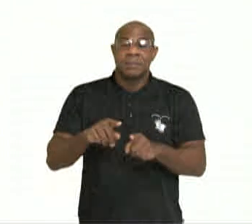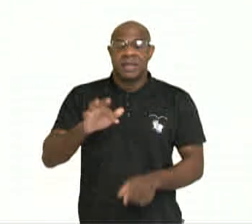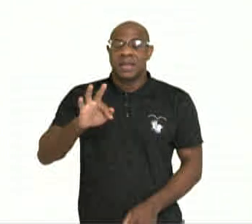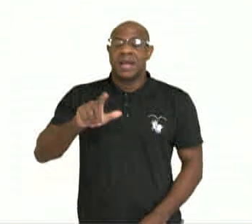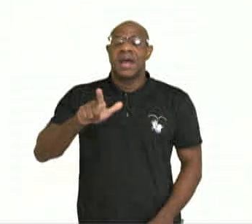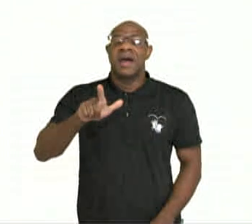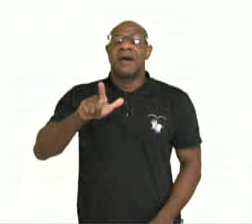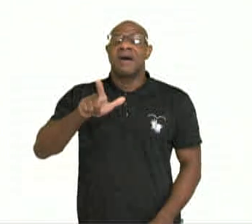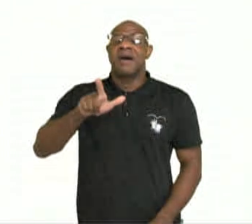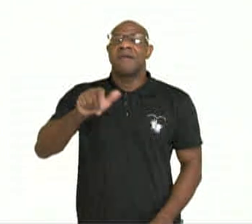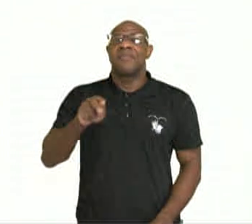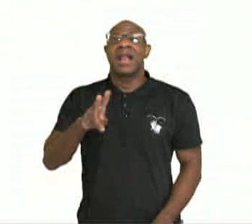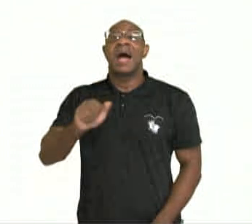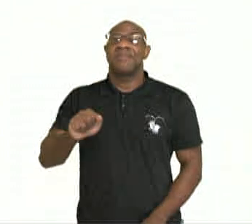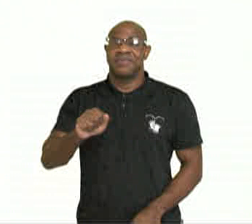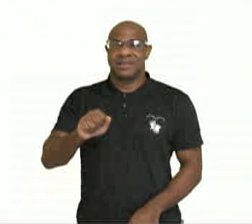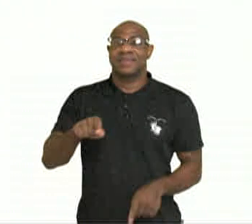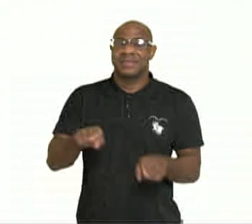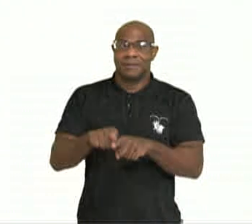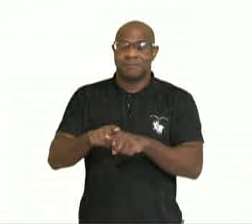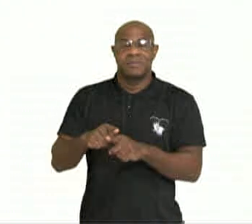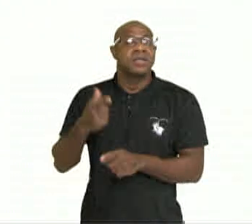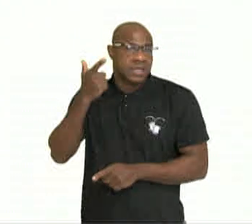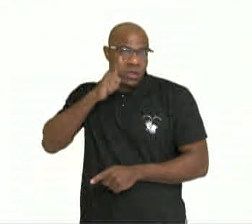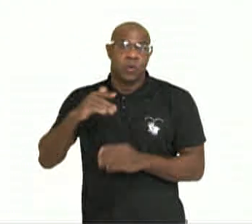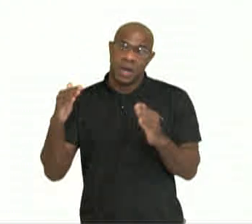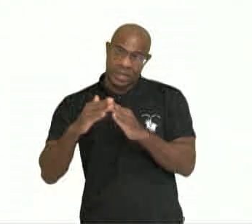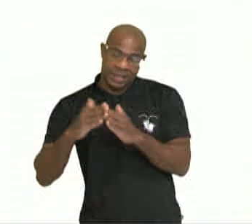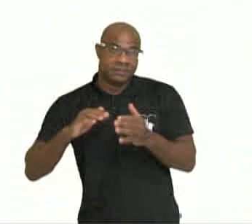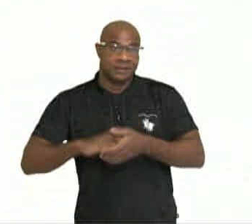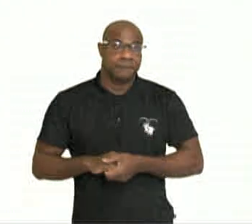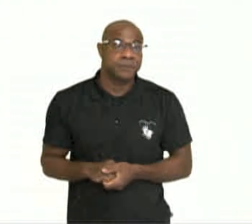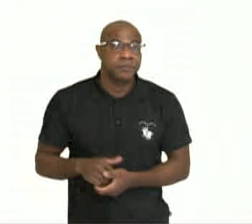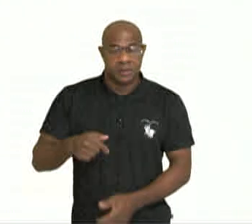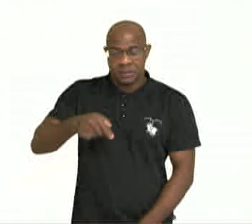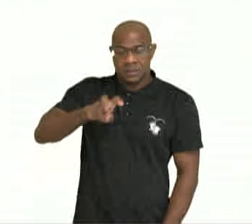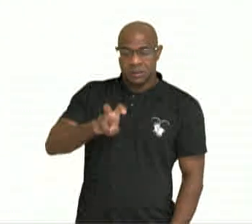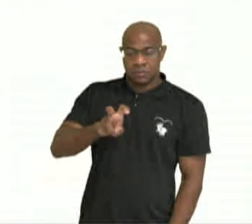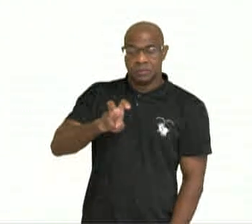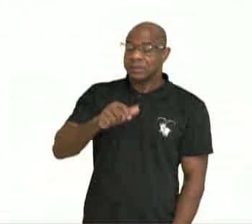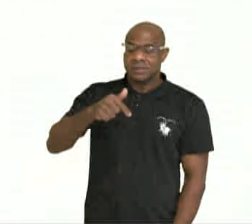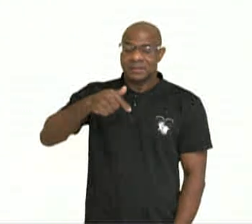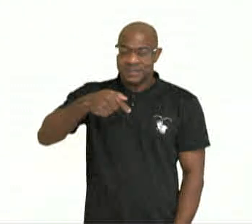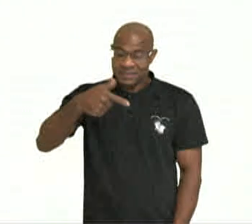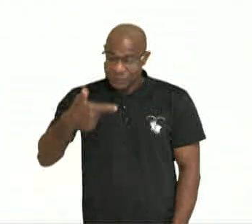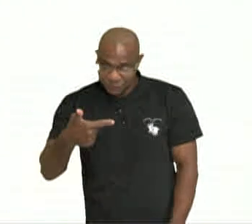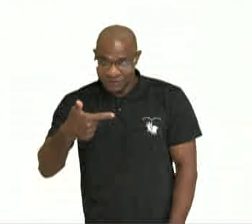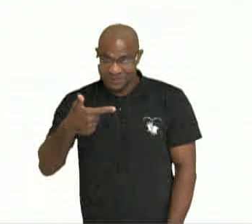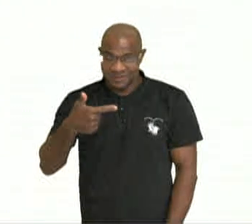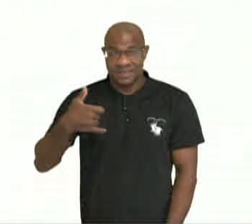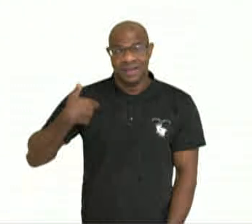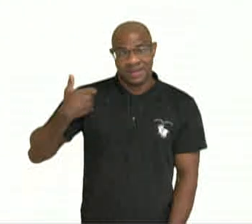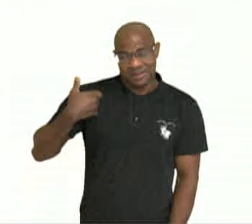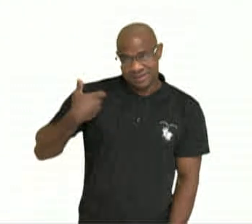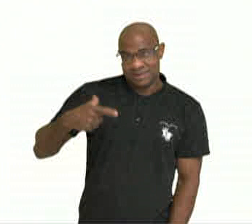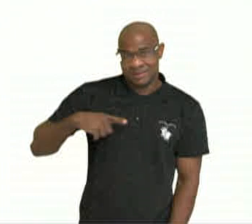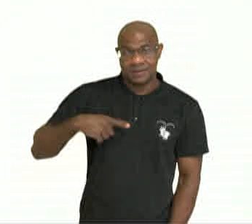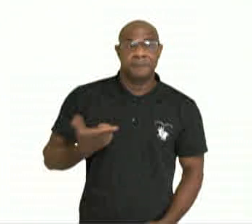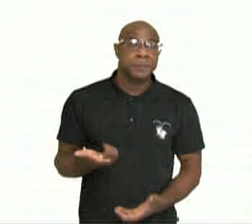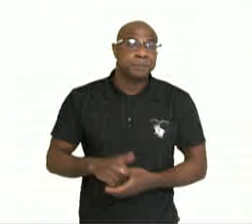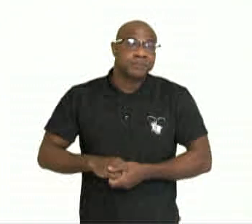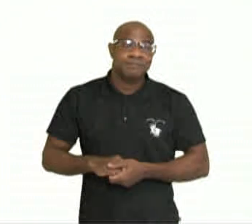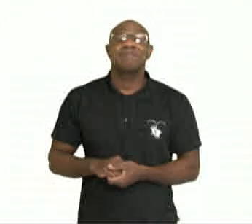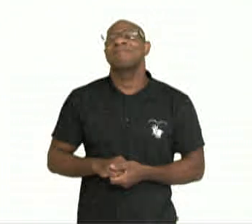3 filhos. Aos 72 anos de idade, seu Sebastião sabe que a solidariedade não